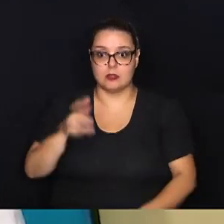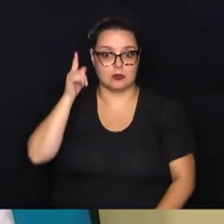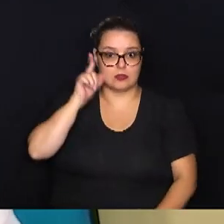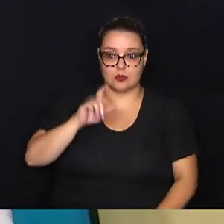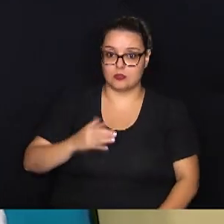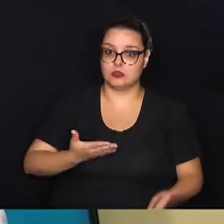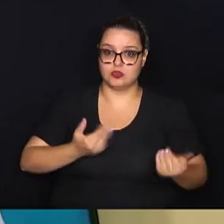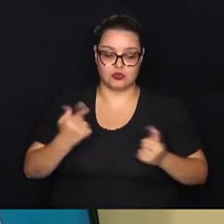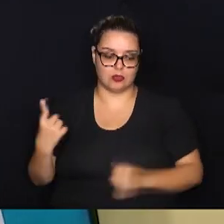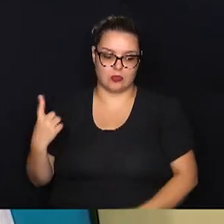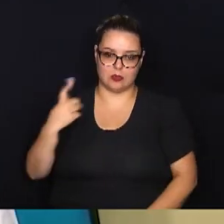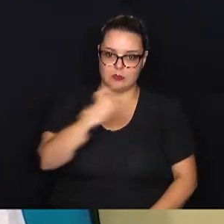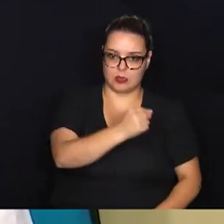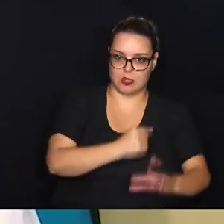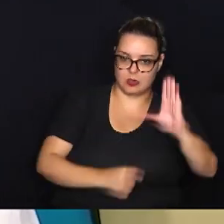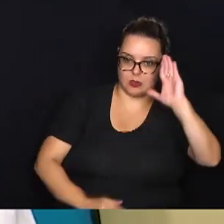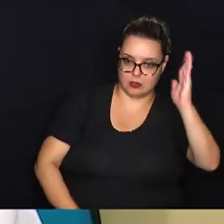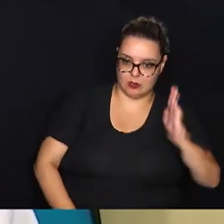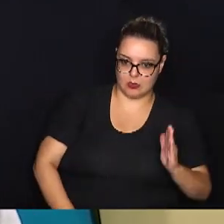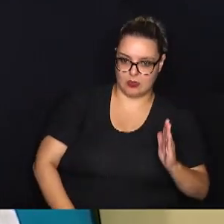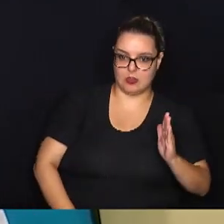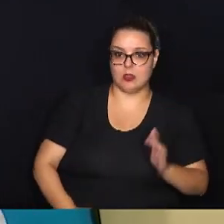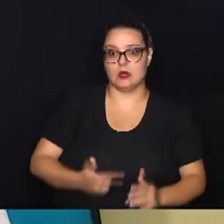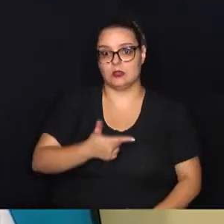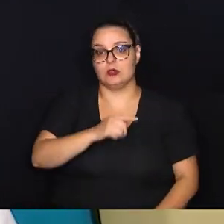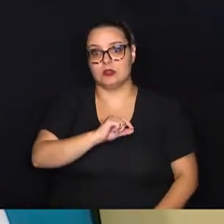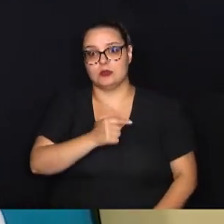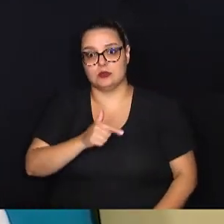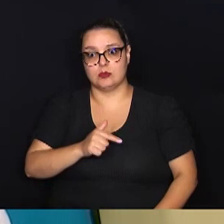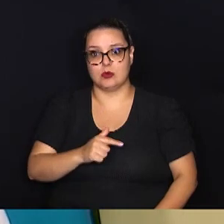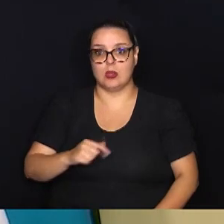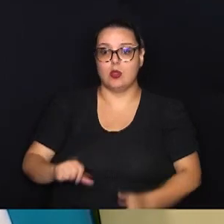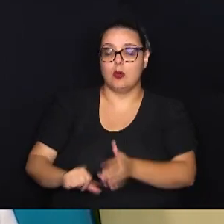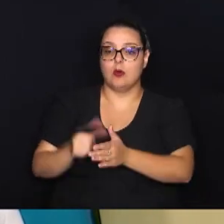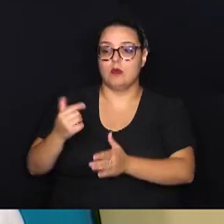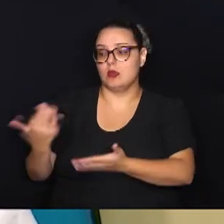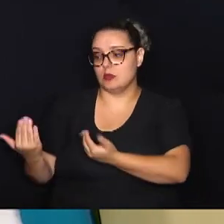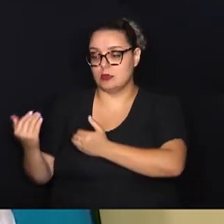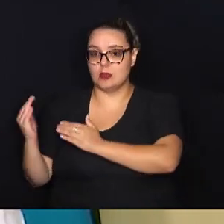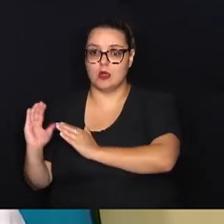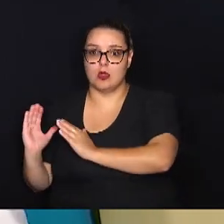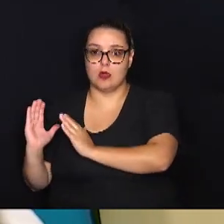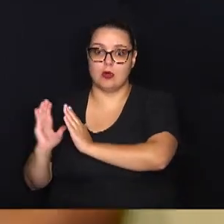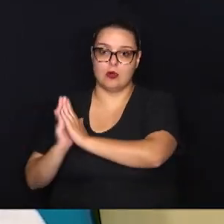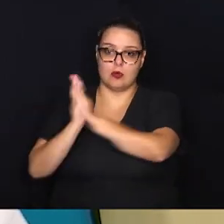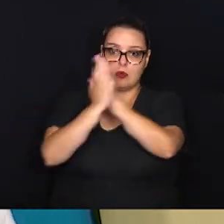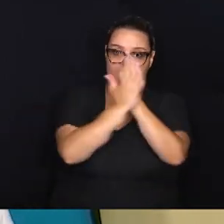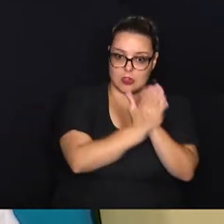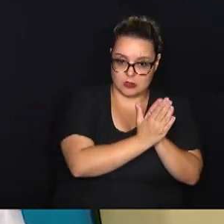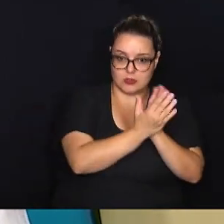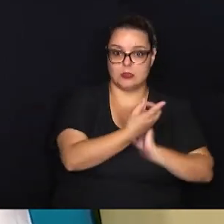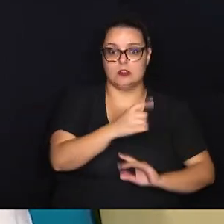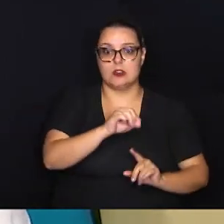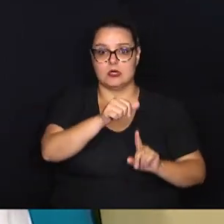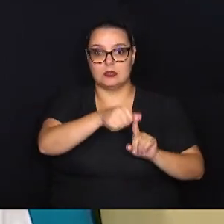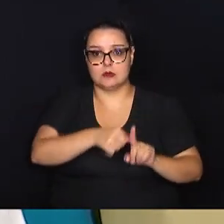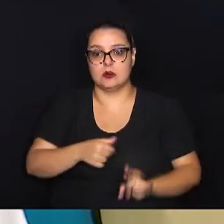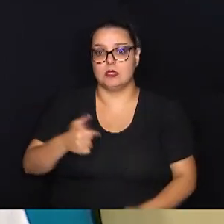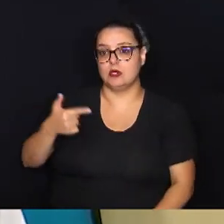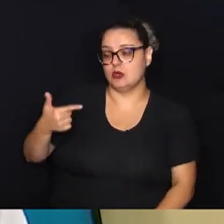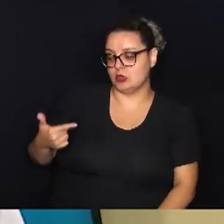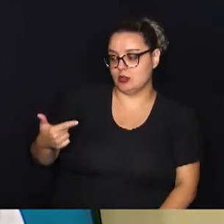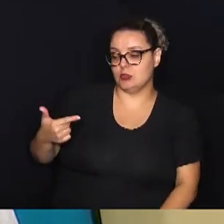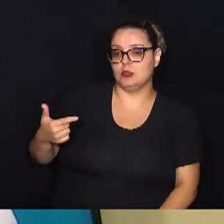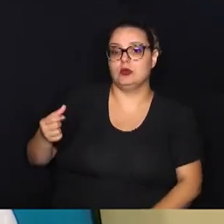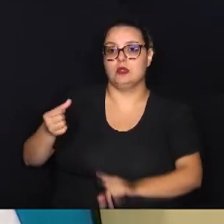e em 2022 a gente teve a primeira leva de jovens que fizeram intercâmbio por 10 meses, 2 em Moçambique, 2